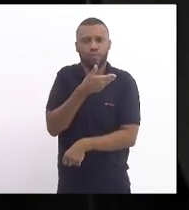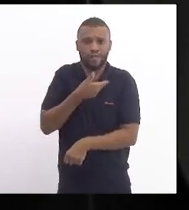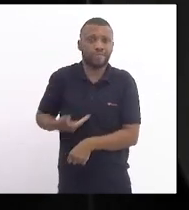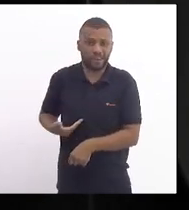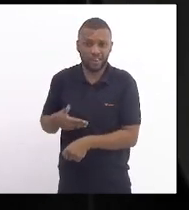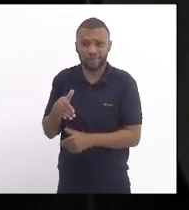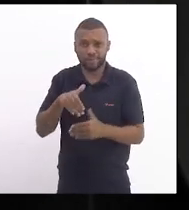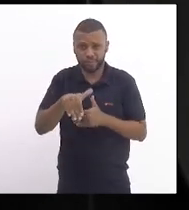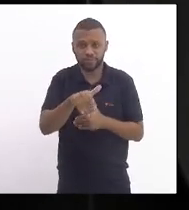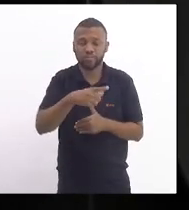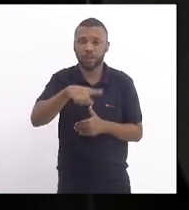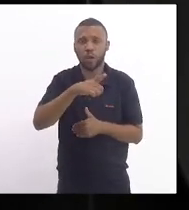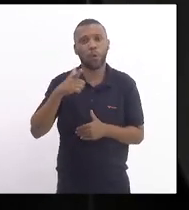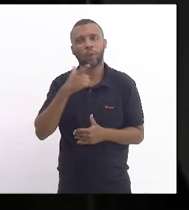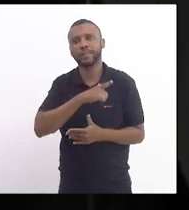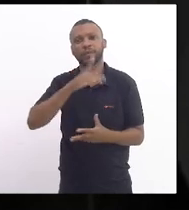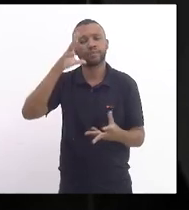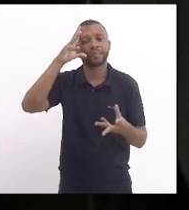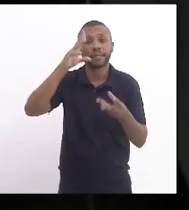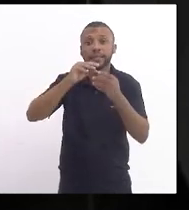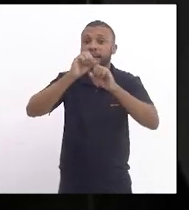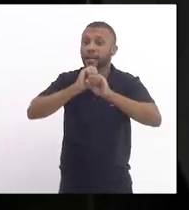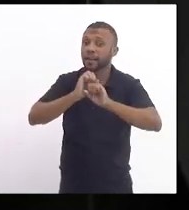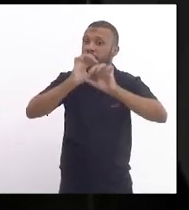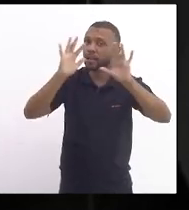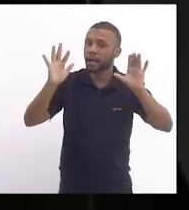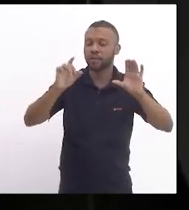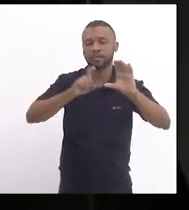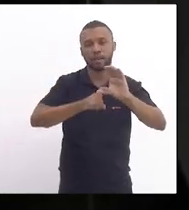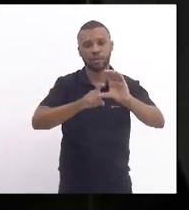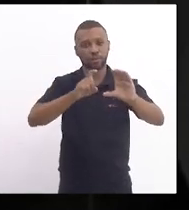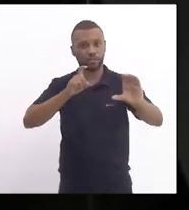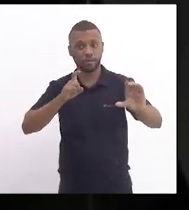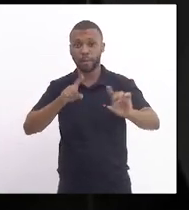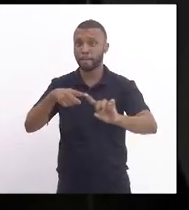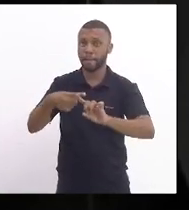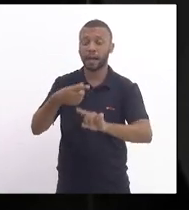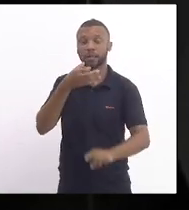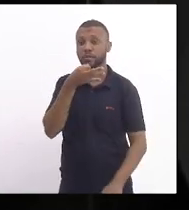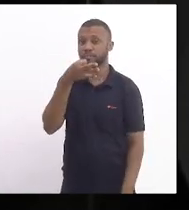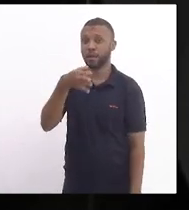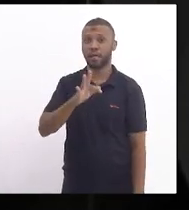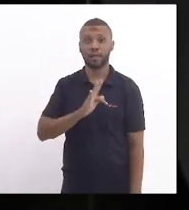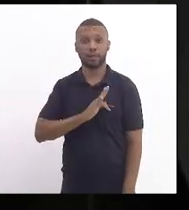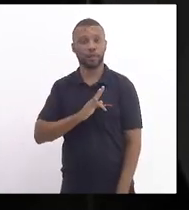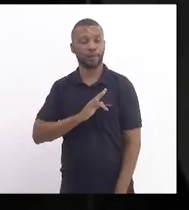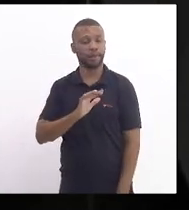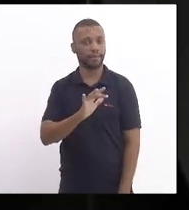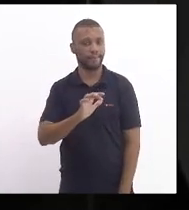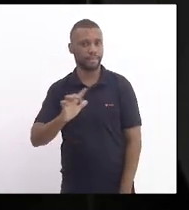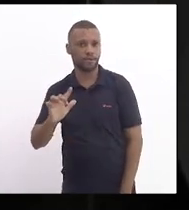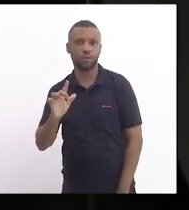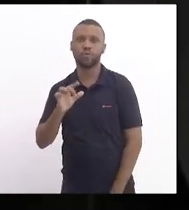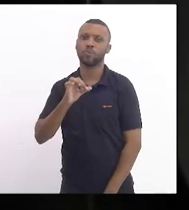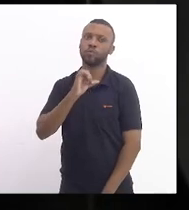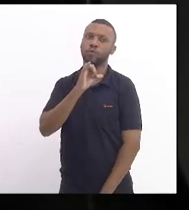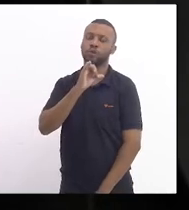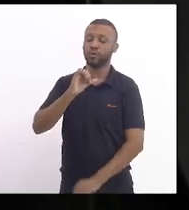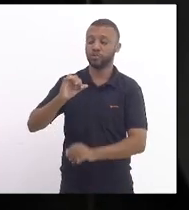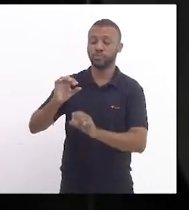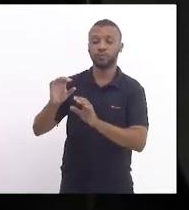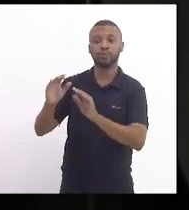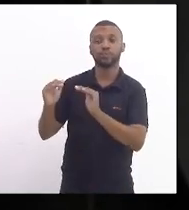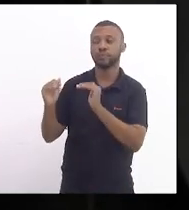está entendeu pela autonomia e pera colocação da polícia civil no status de